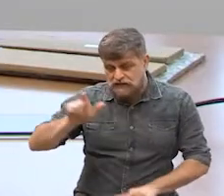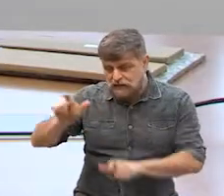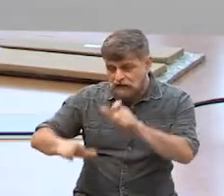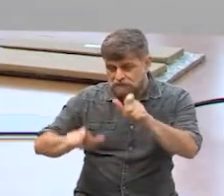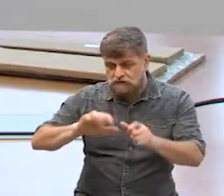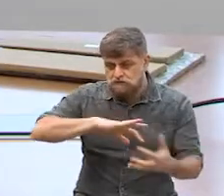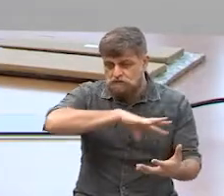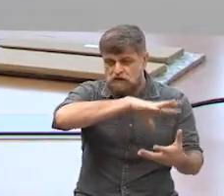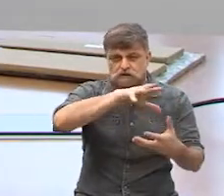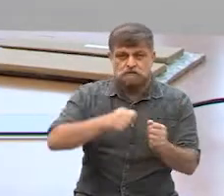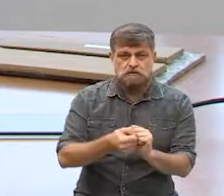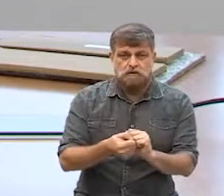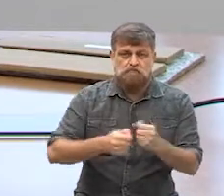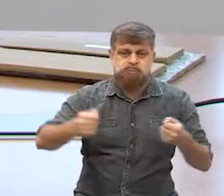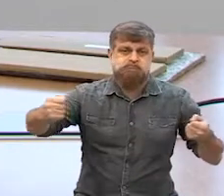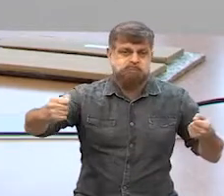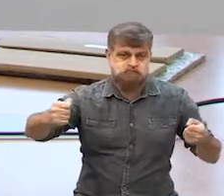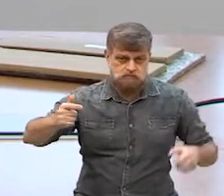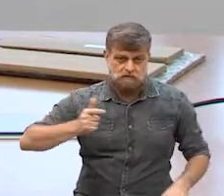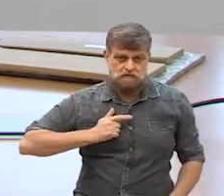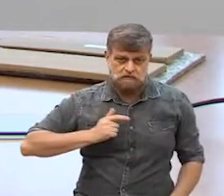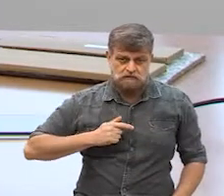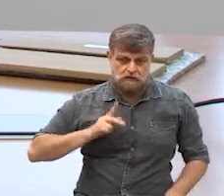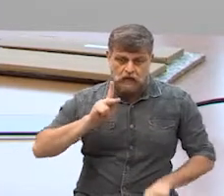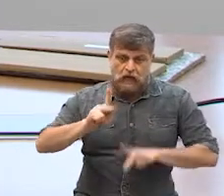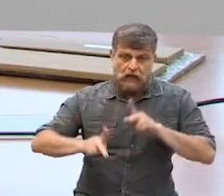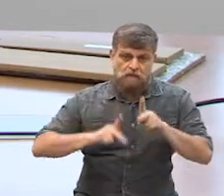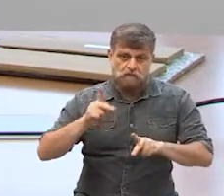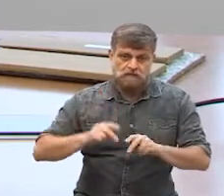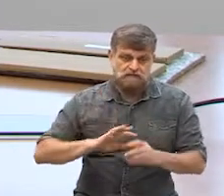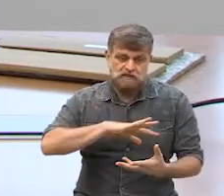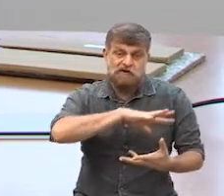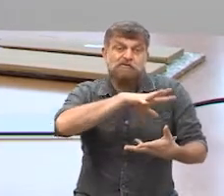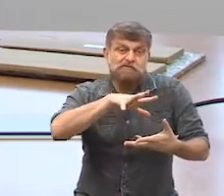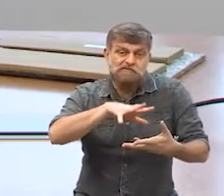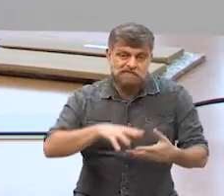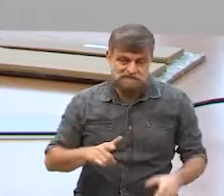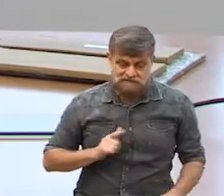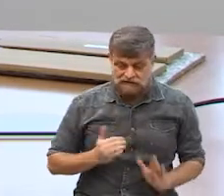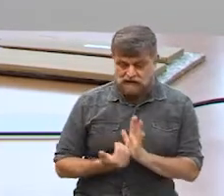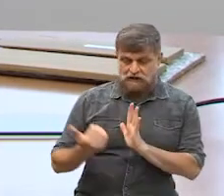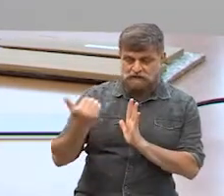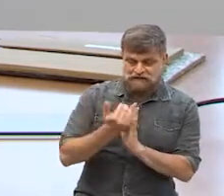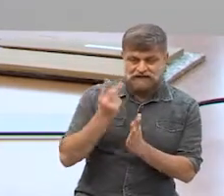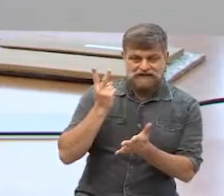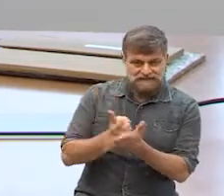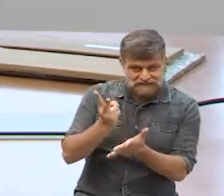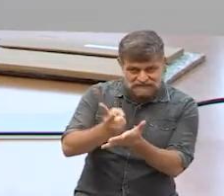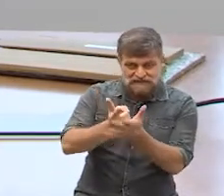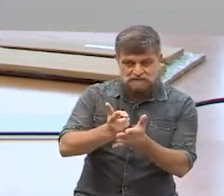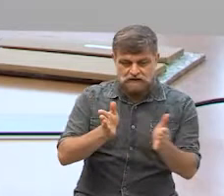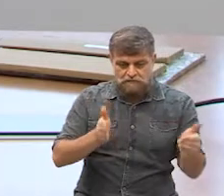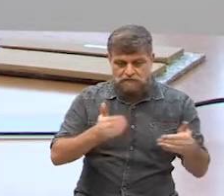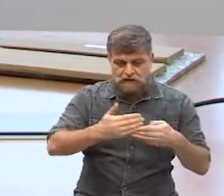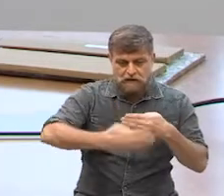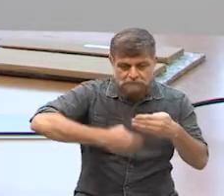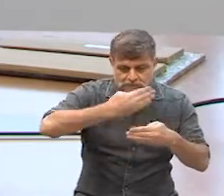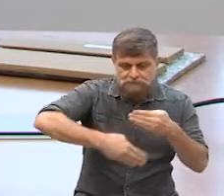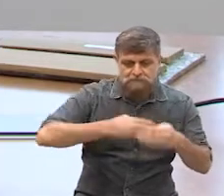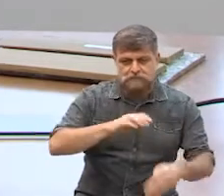no mundo está crescendo, a população mundial está crescendo. Então não adianta, você sempre vai precisar ter embalagem,